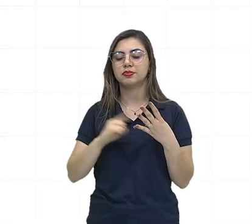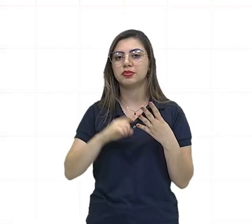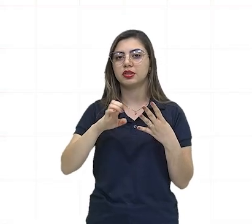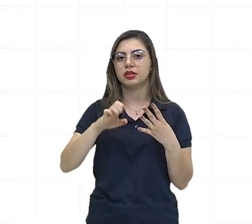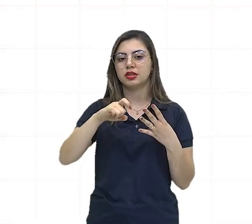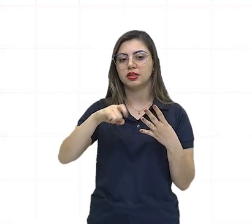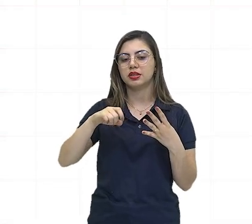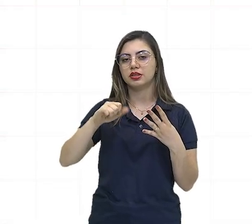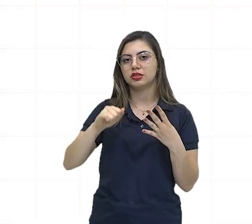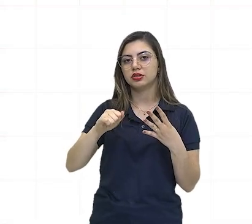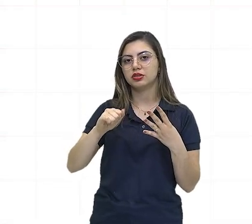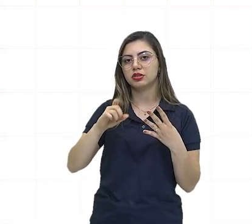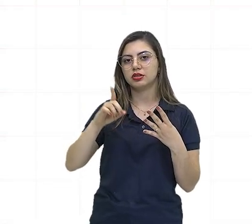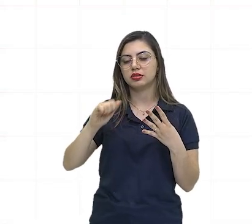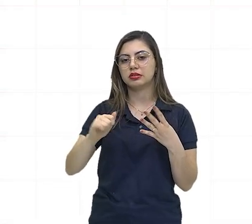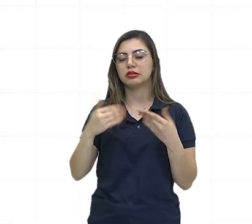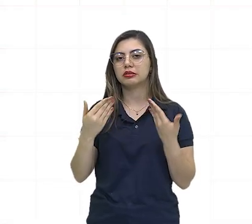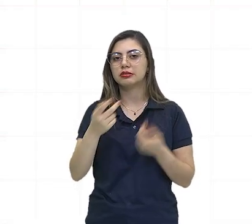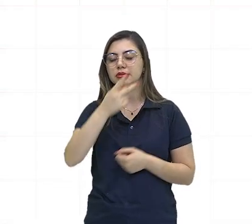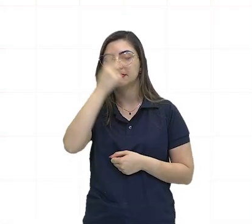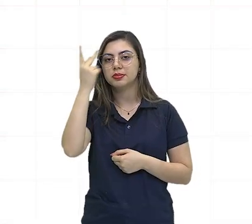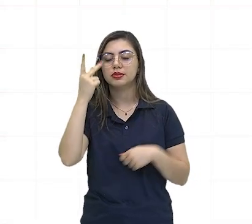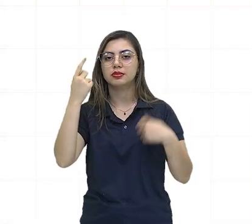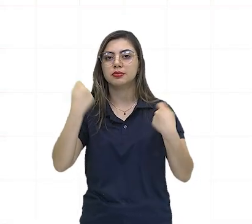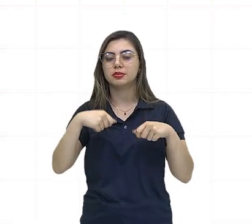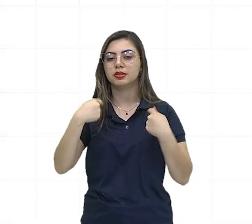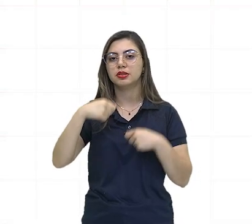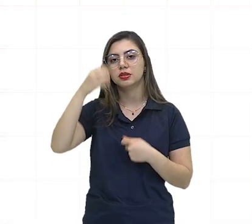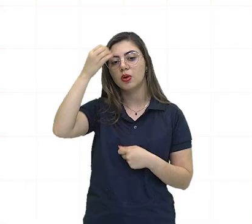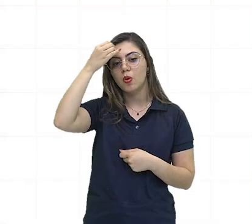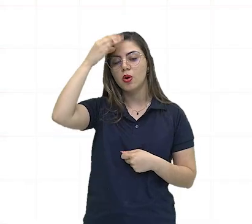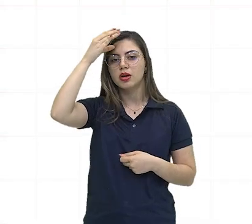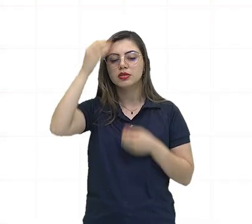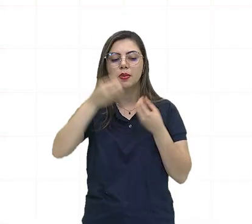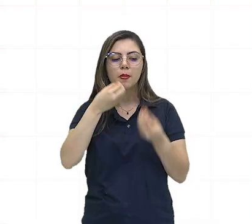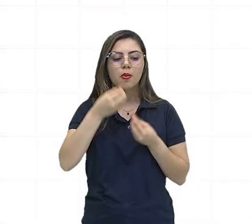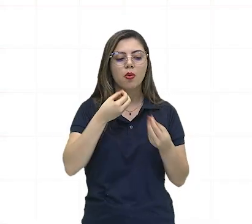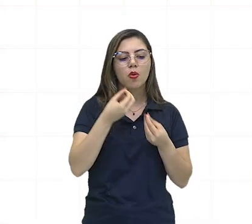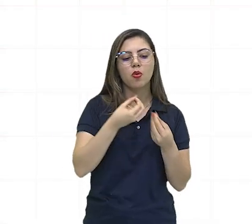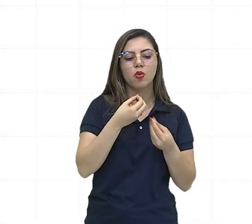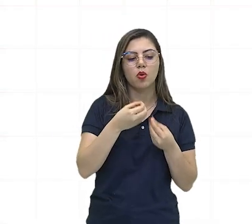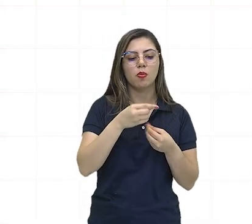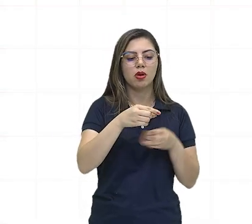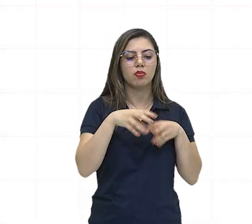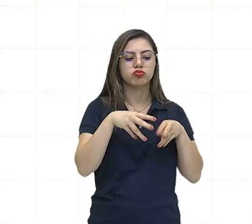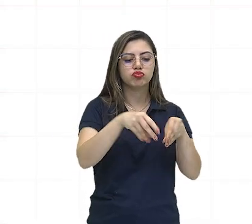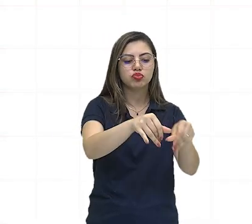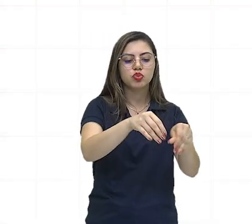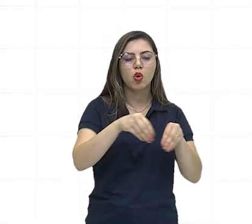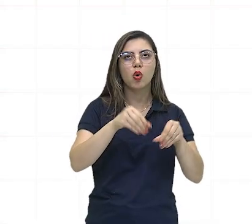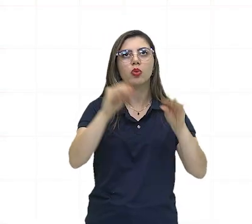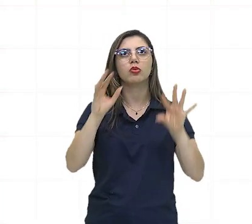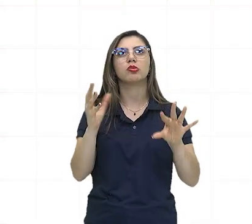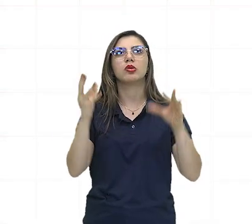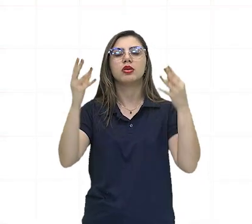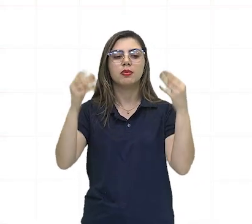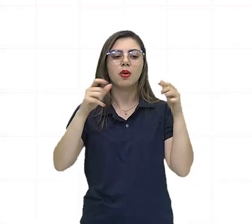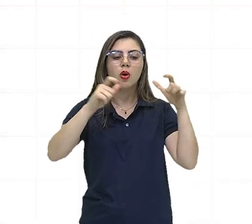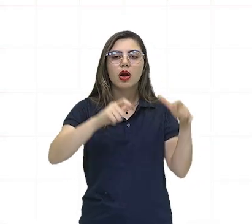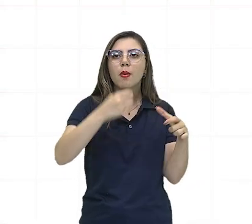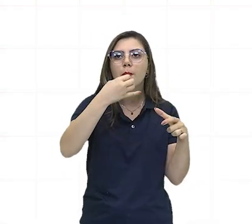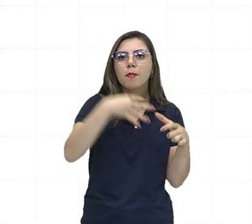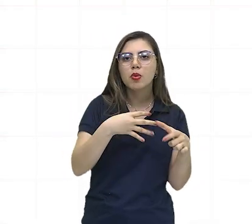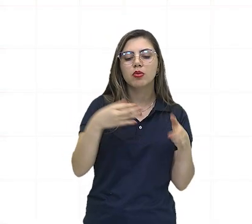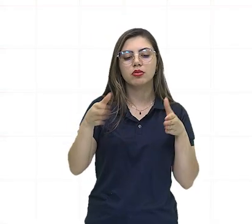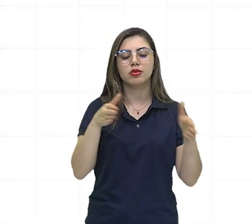requer ali, né, que o agricultor ele precisa ter conhecimento do solo, do clima, o melhor lugar e a